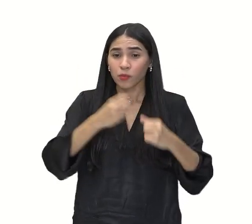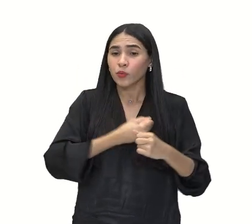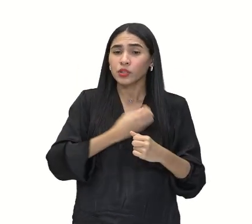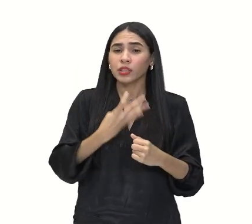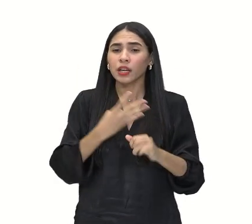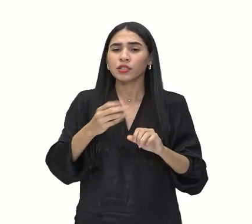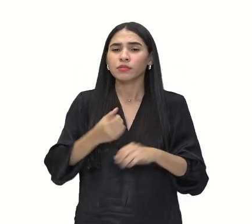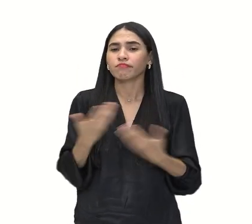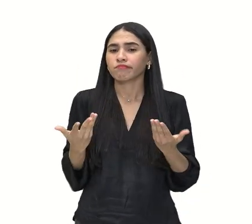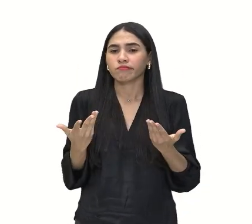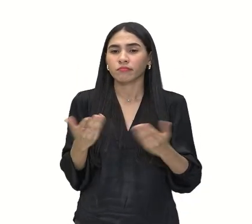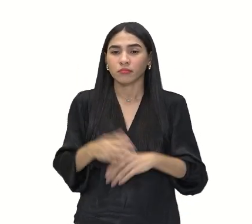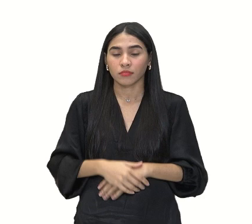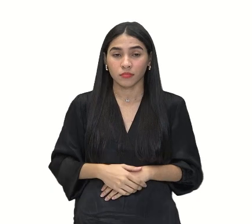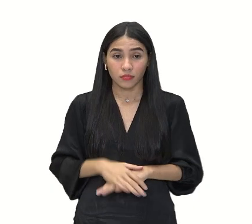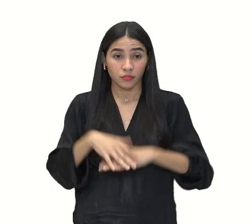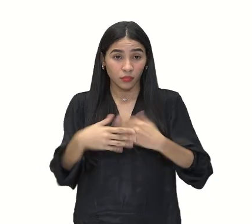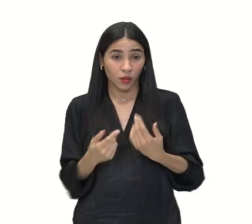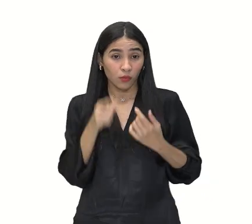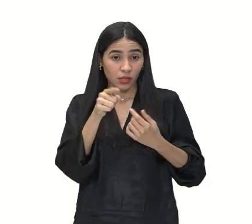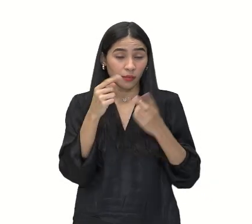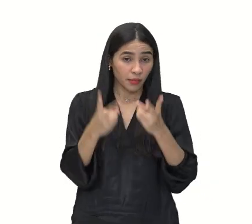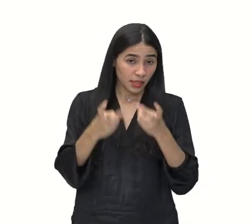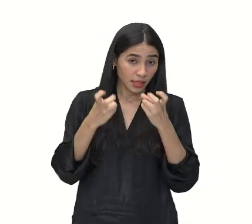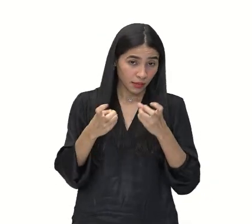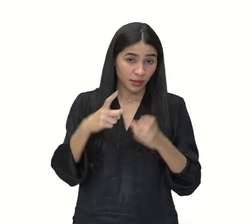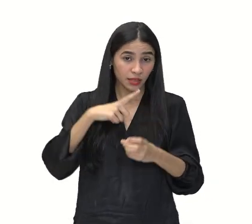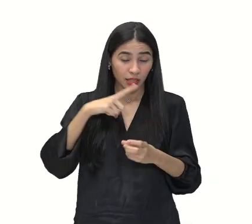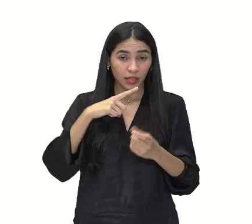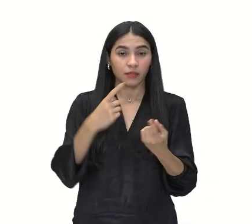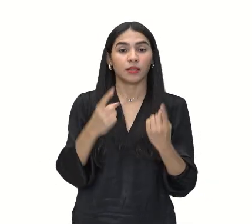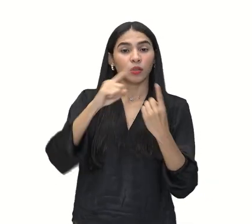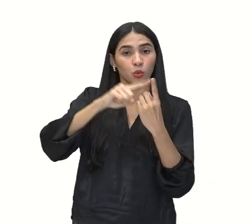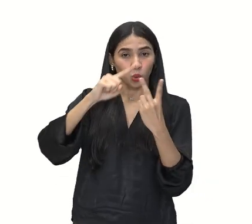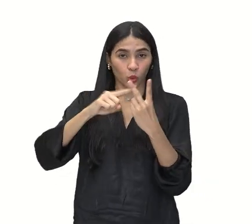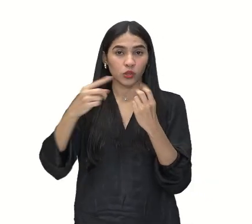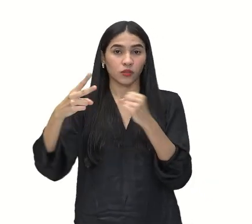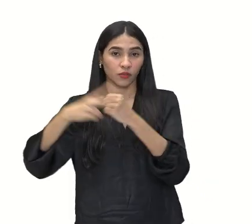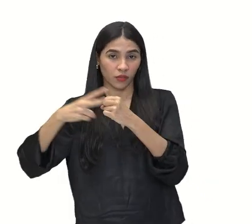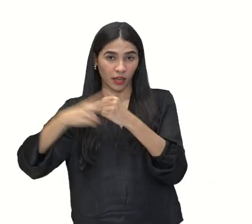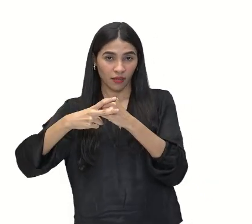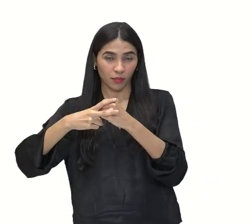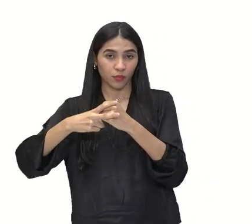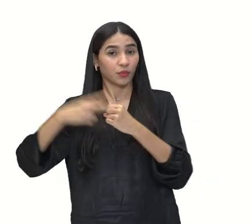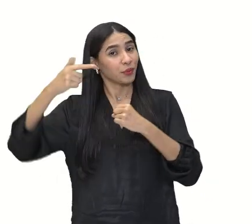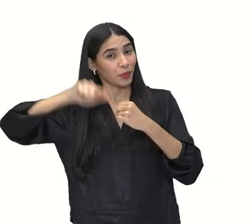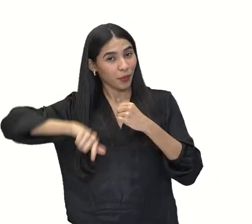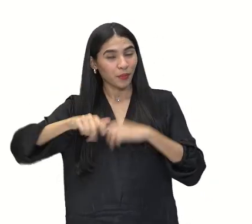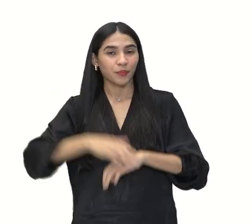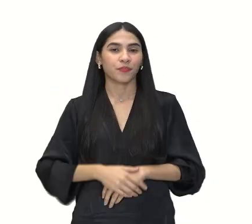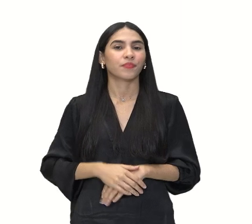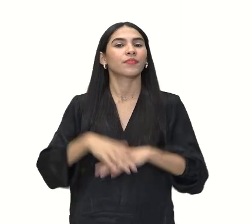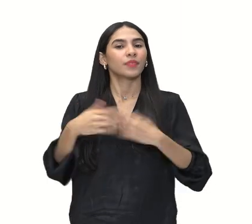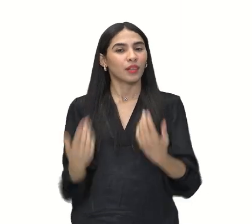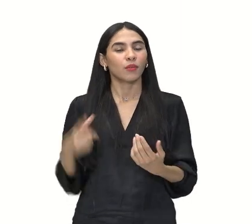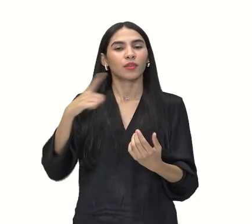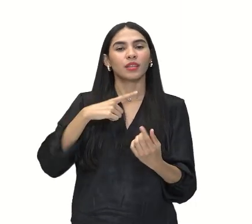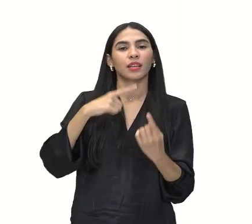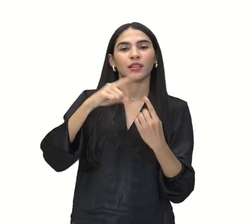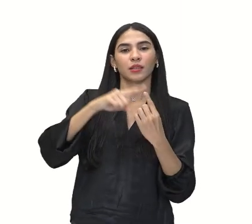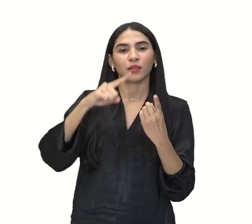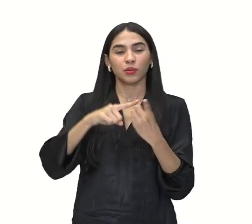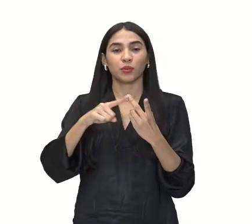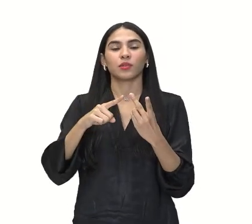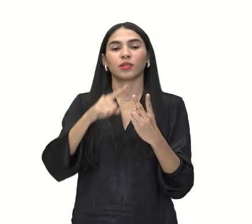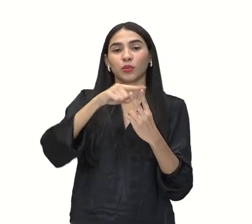enunciado aqui, nesse período. A gente percebe a presença de 2 verbos mais uma vez. Então, temos 2